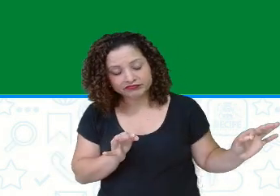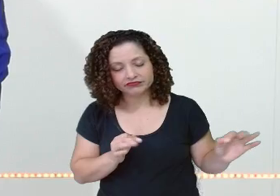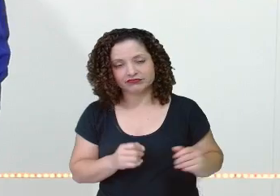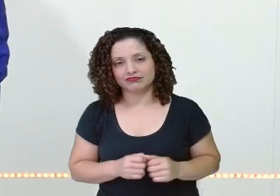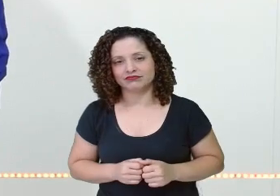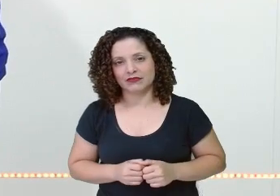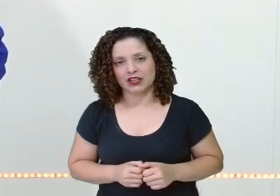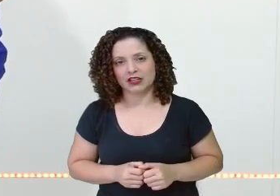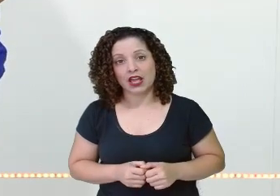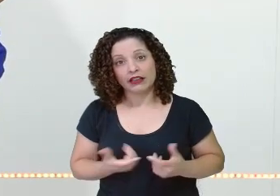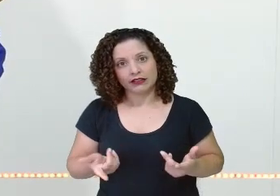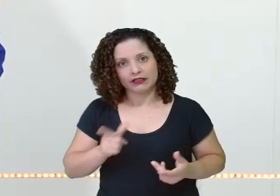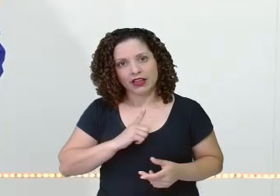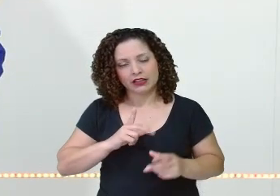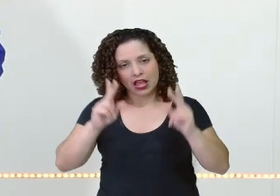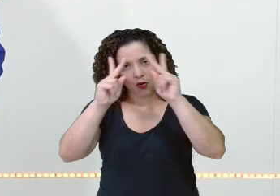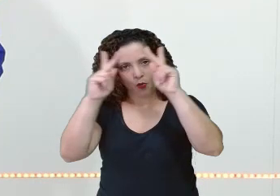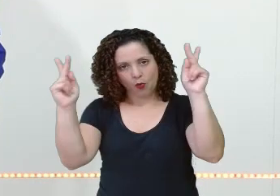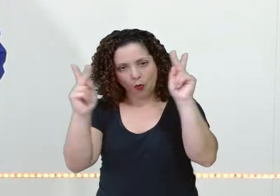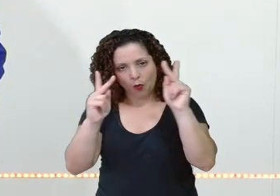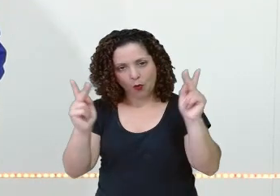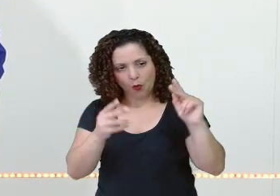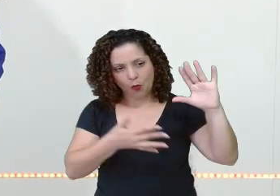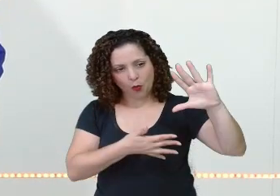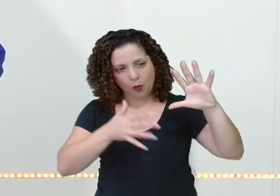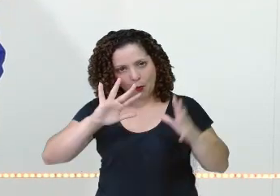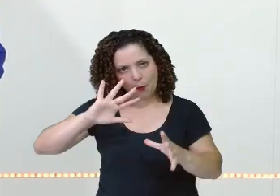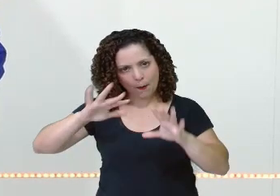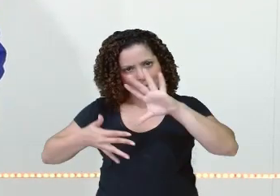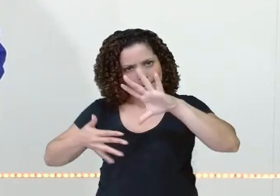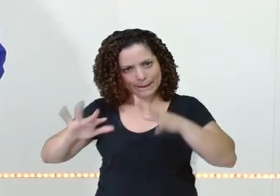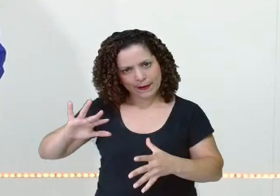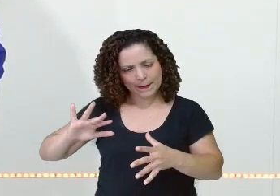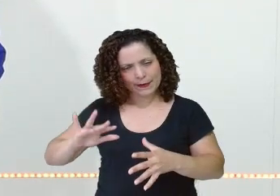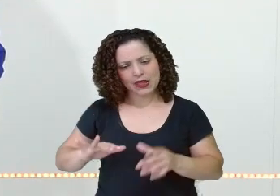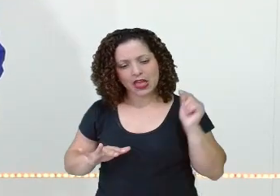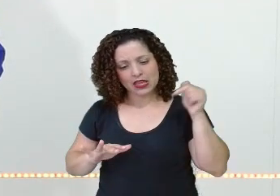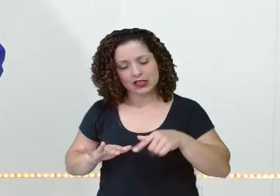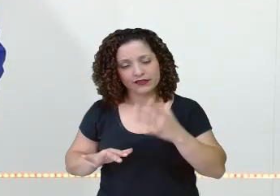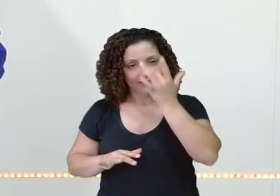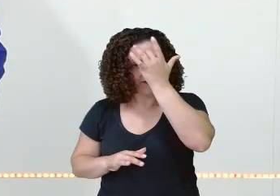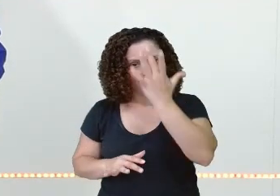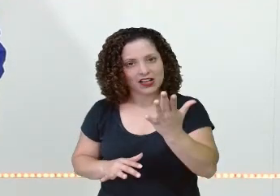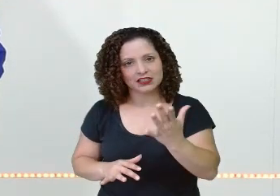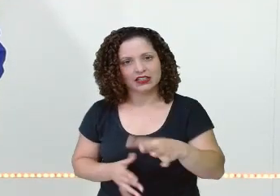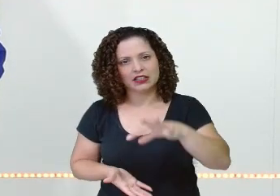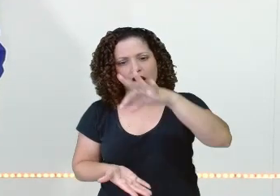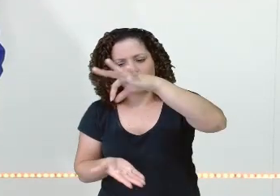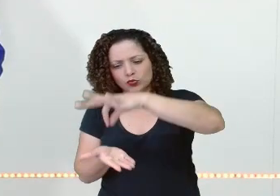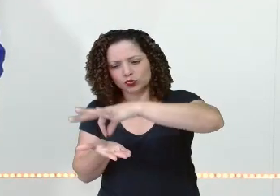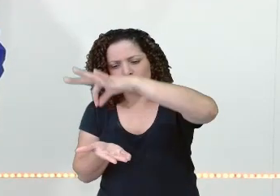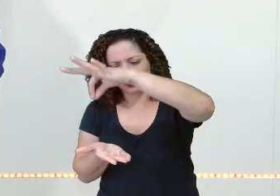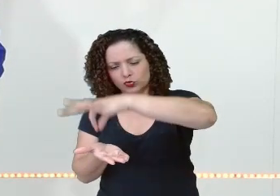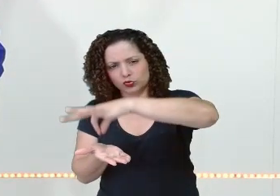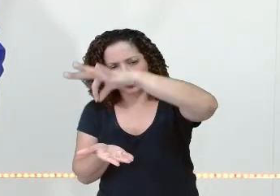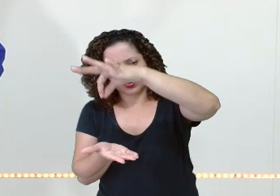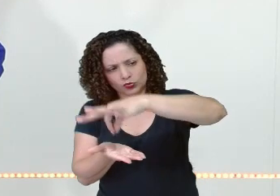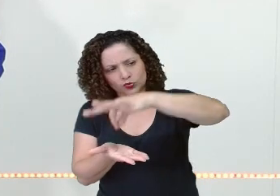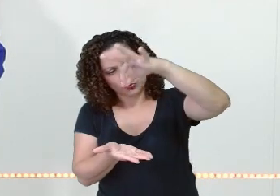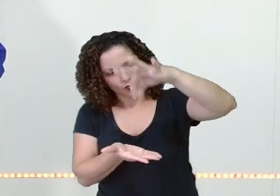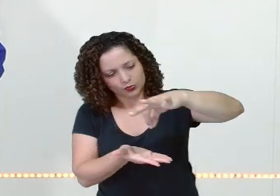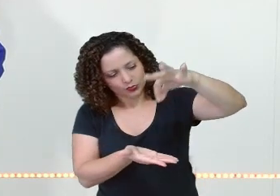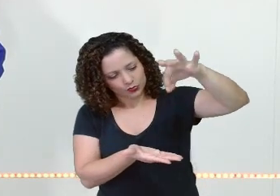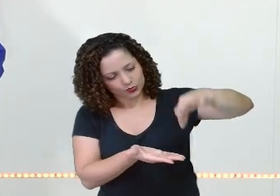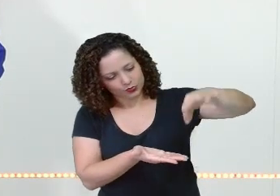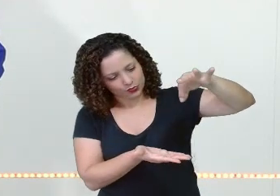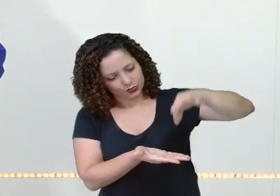os mapas e globos terrestres, eles facilitam também na localização. Sem eles, ia ser, é como a gente falou aqui, eu